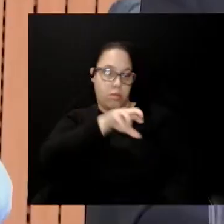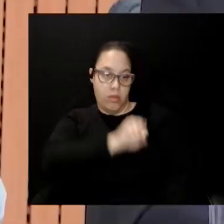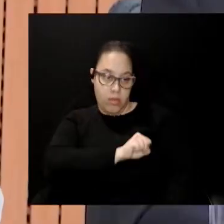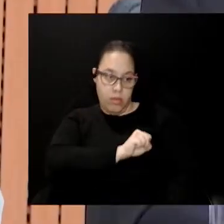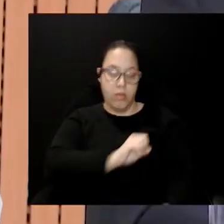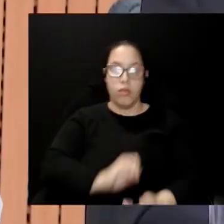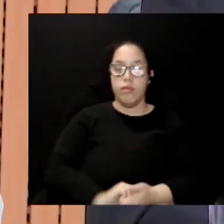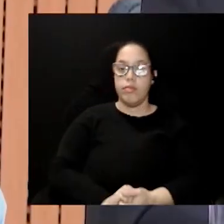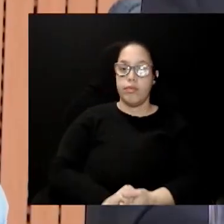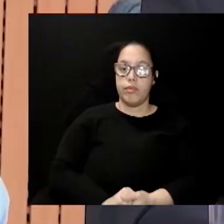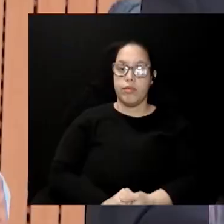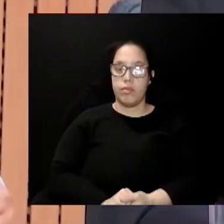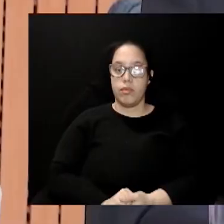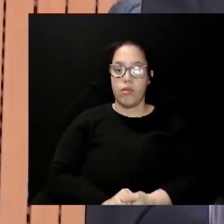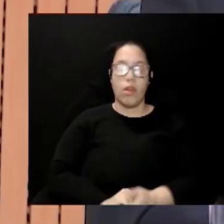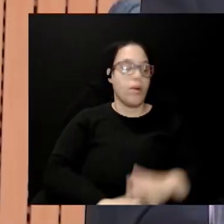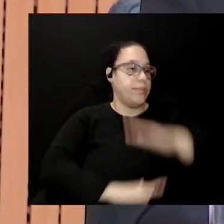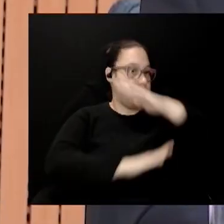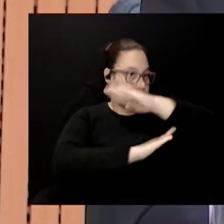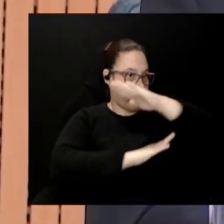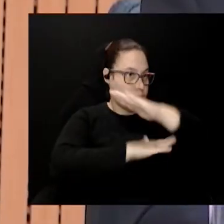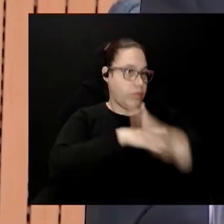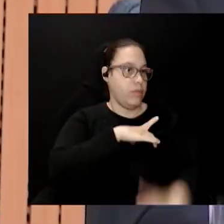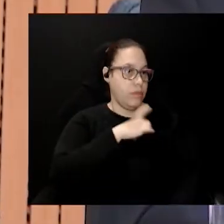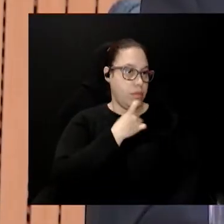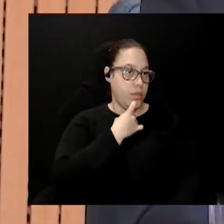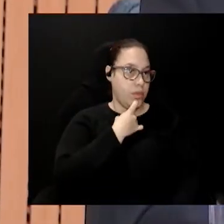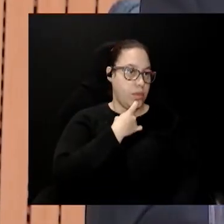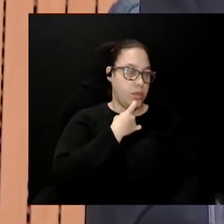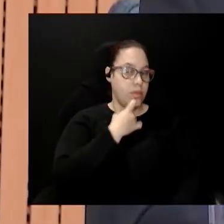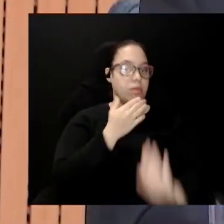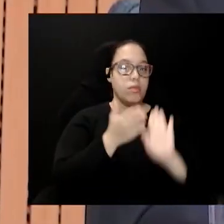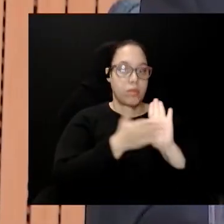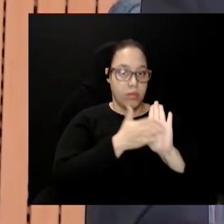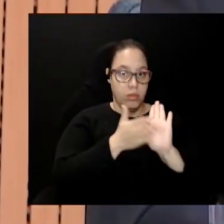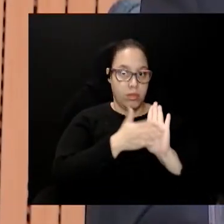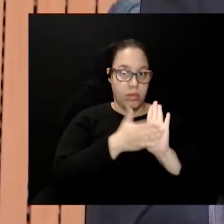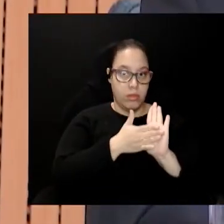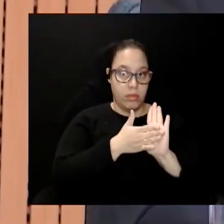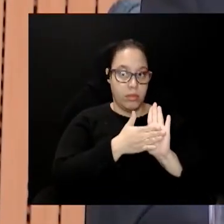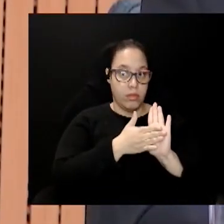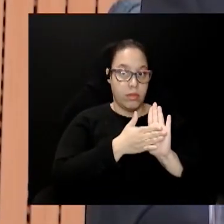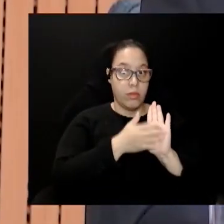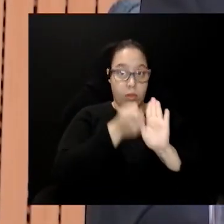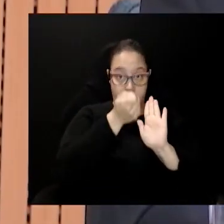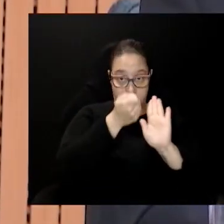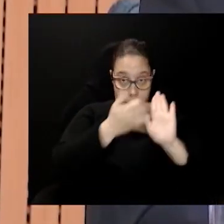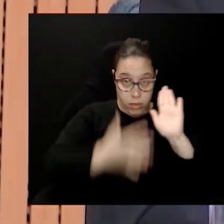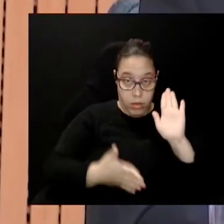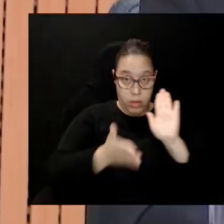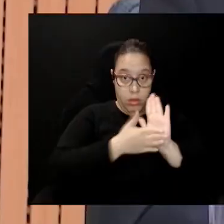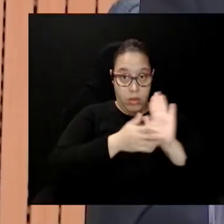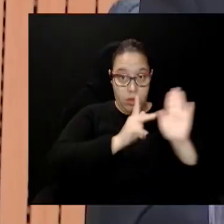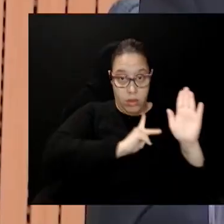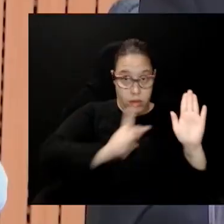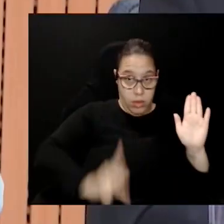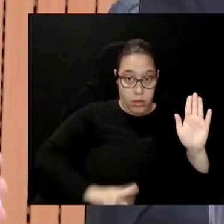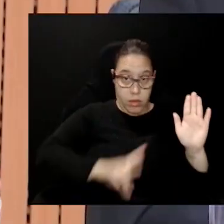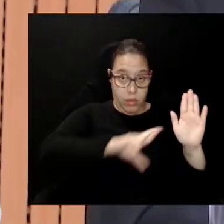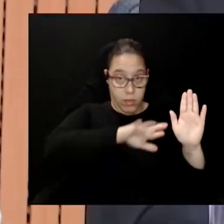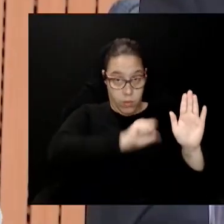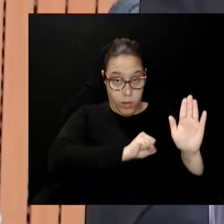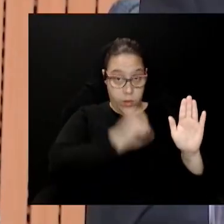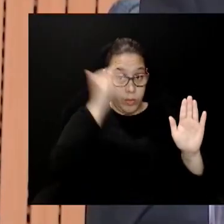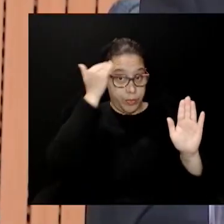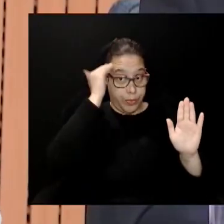A Câmara Municipal, através de um deferimento do presidente Luiz Carlos Rossini, nós